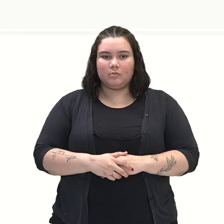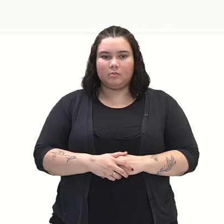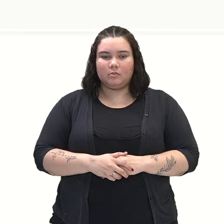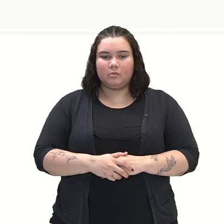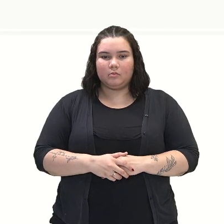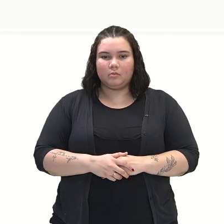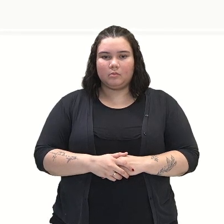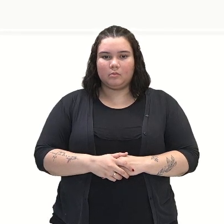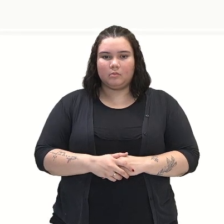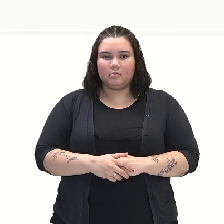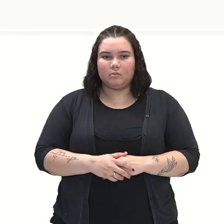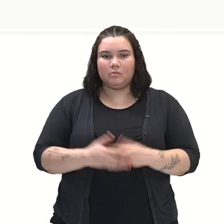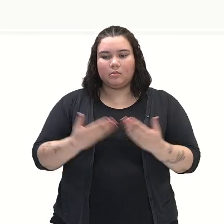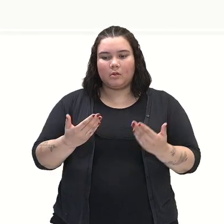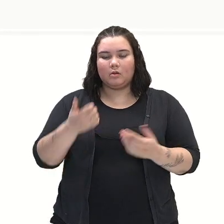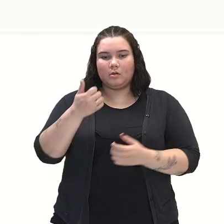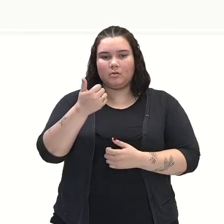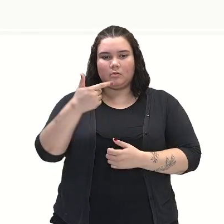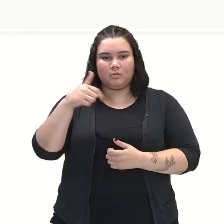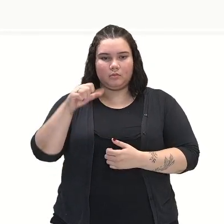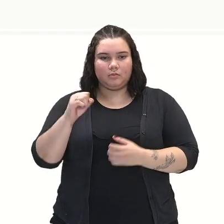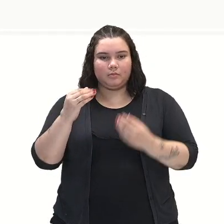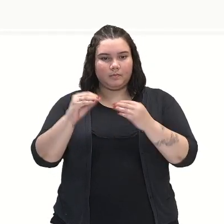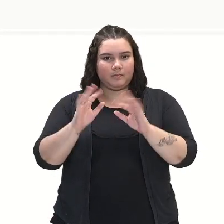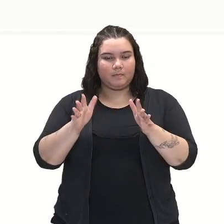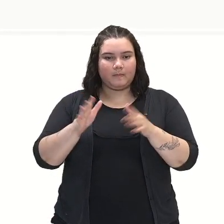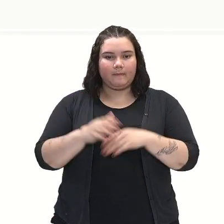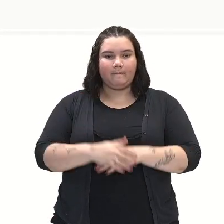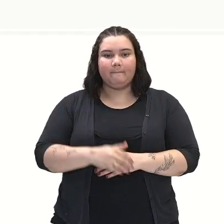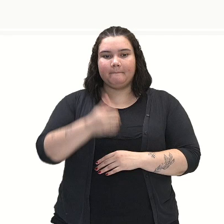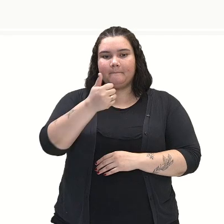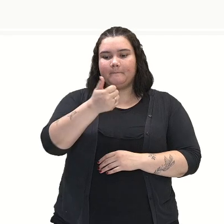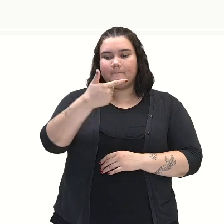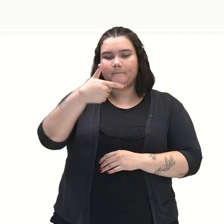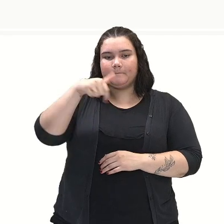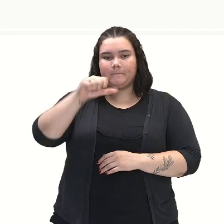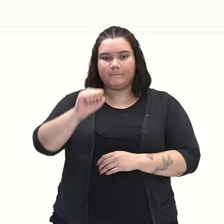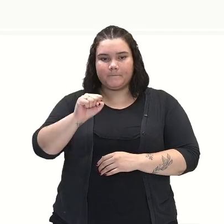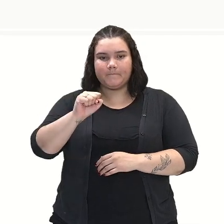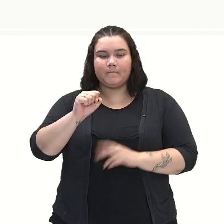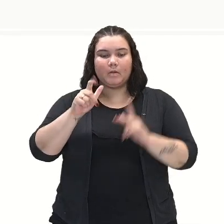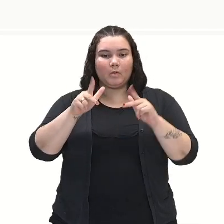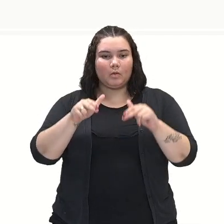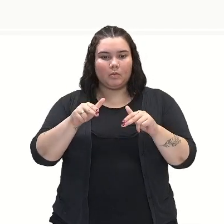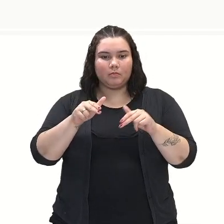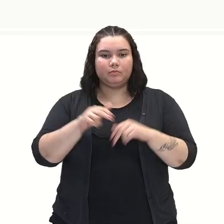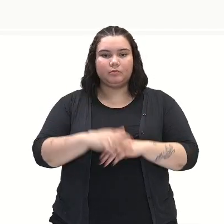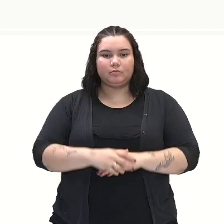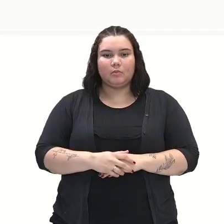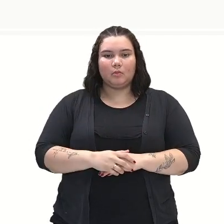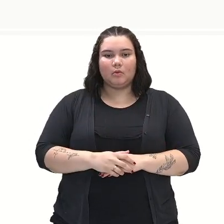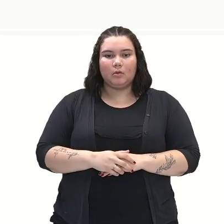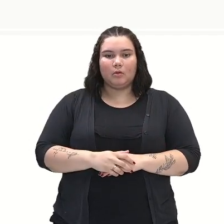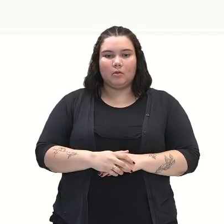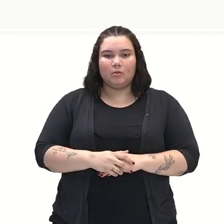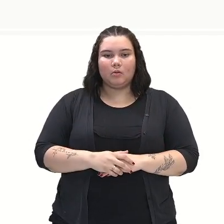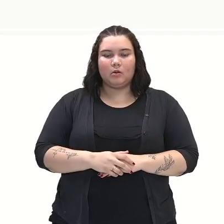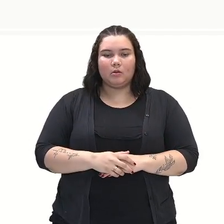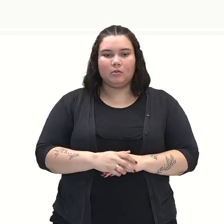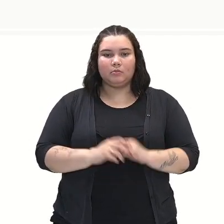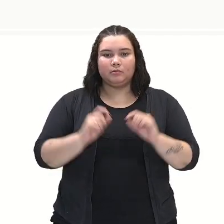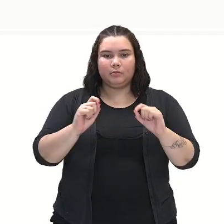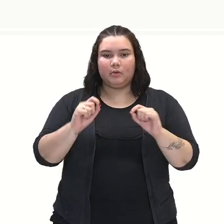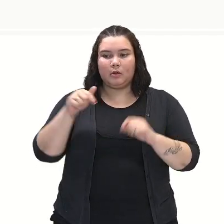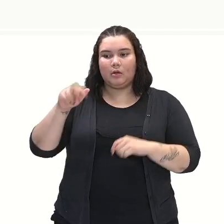de A4, né, vai ser 128, já vimos. Então, vou repetir aqui 128 e vou resolver